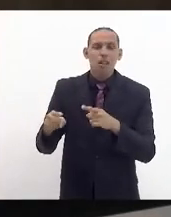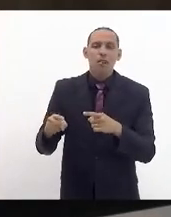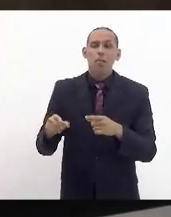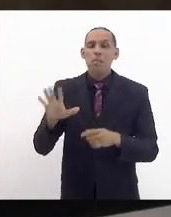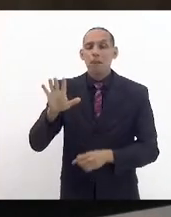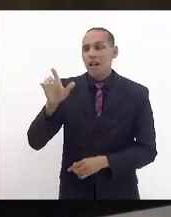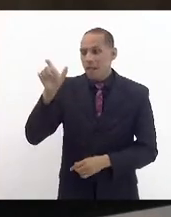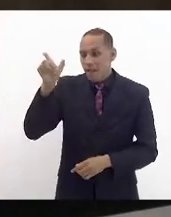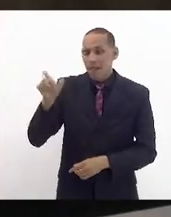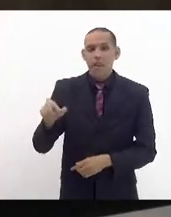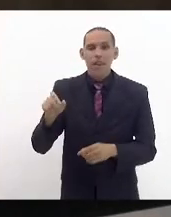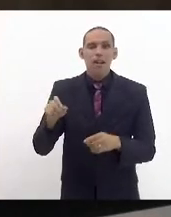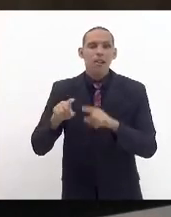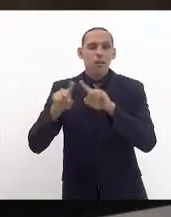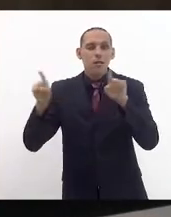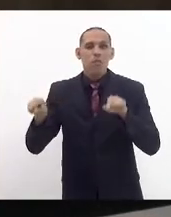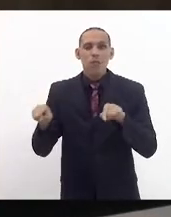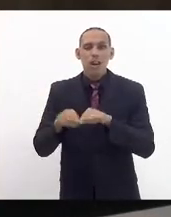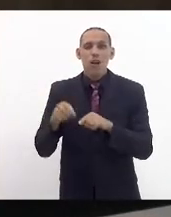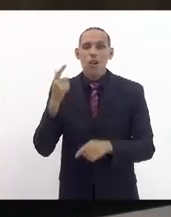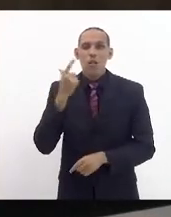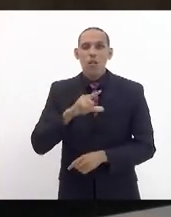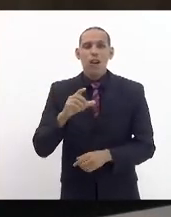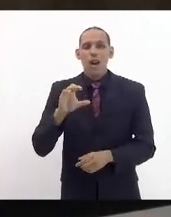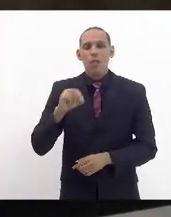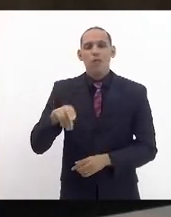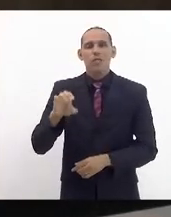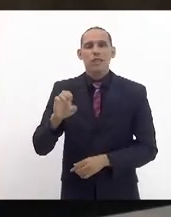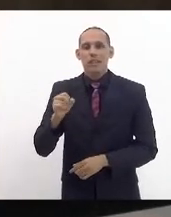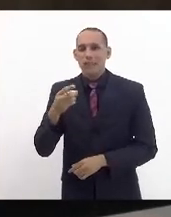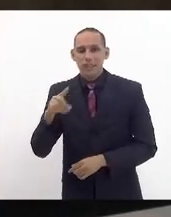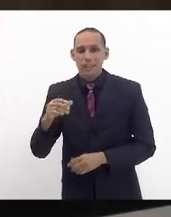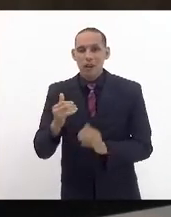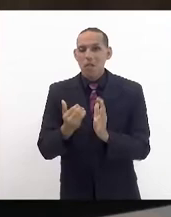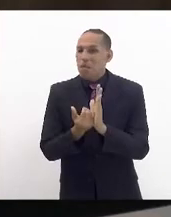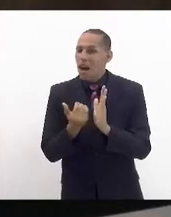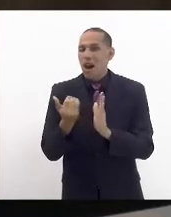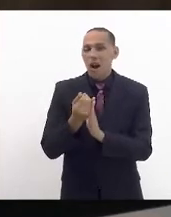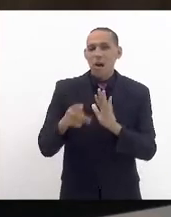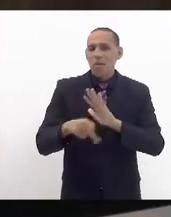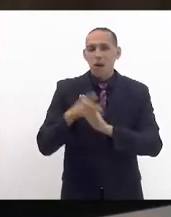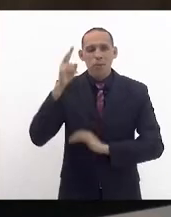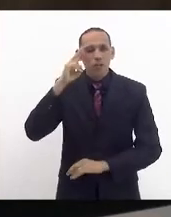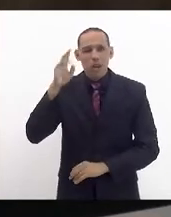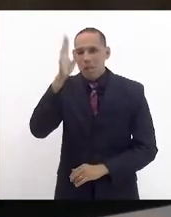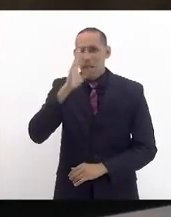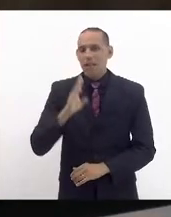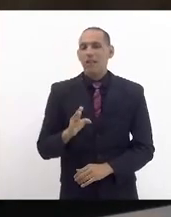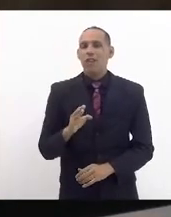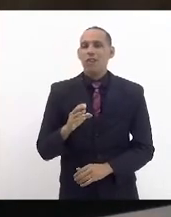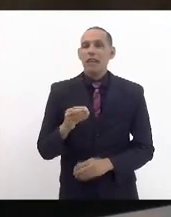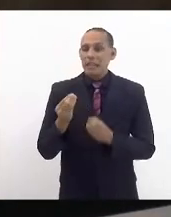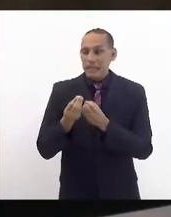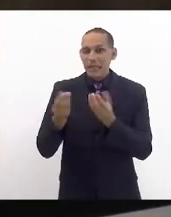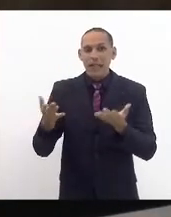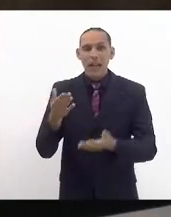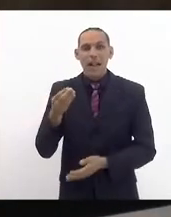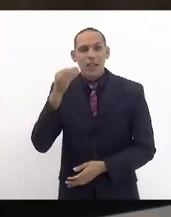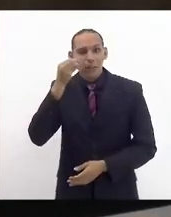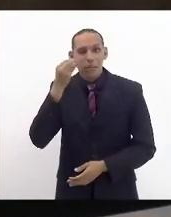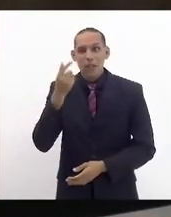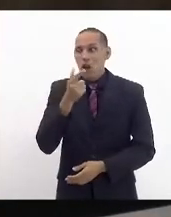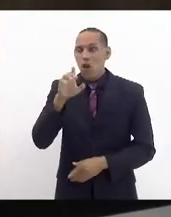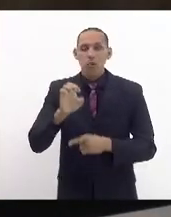efetivar a maior concessão da história do Brasil, que tem trabalhado e exportado a experiência do Rio de Janeiro para